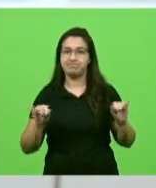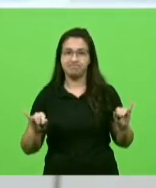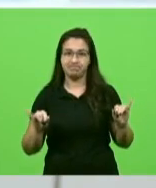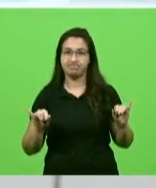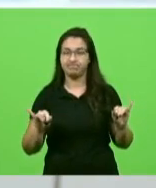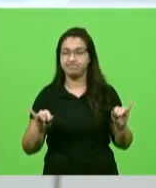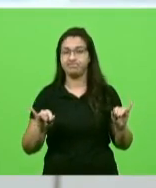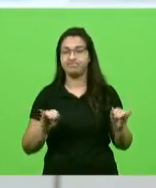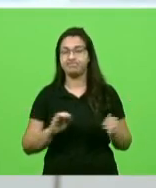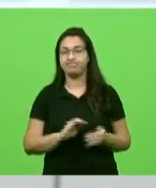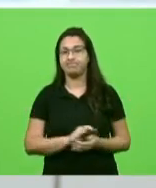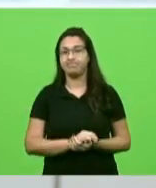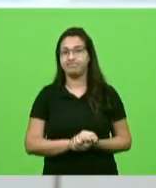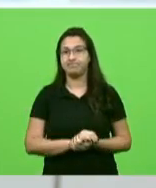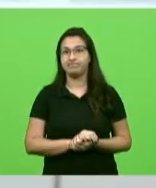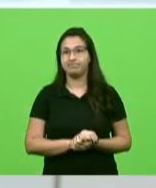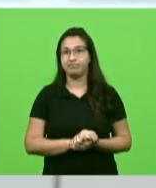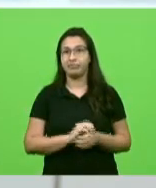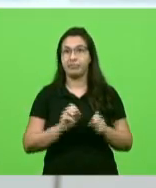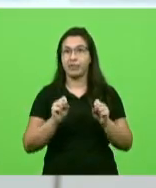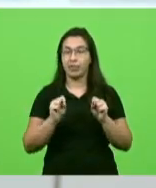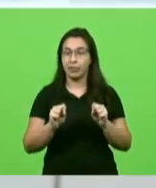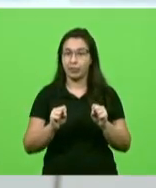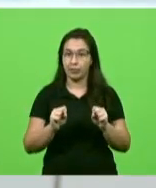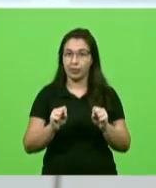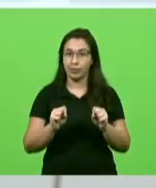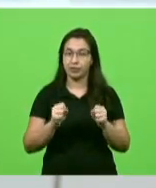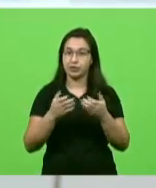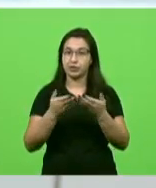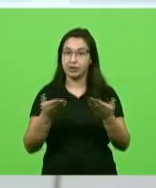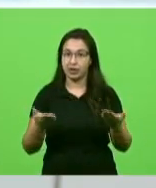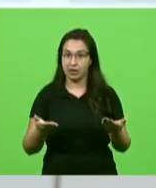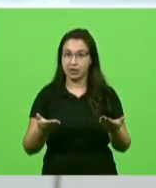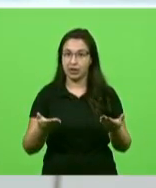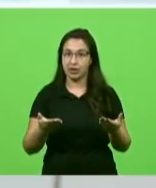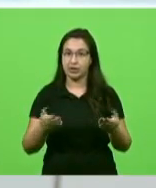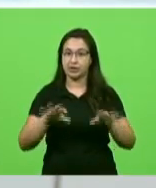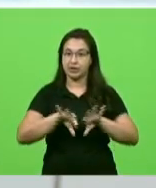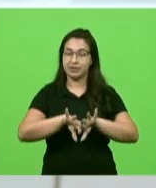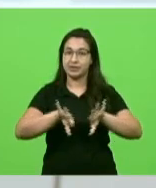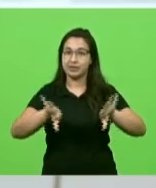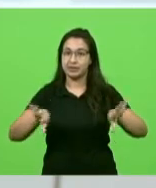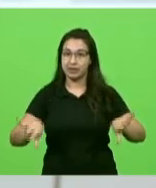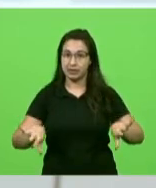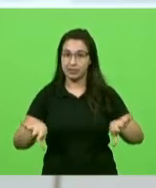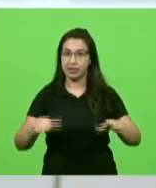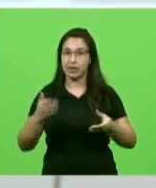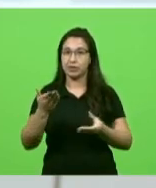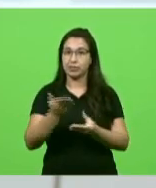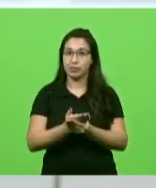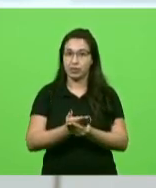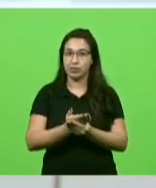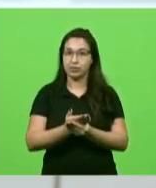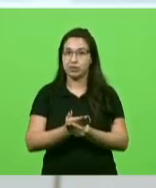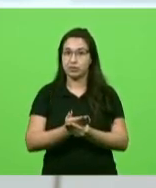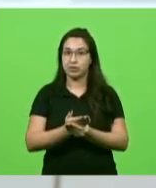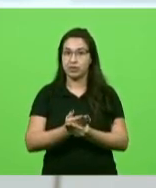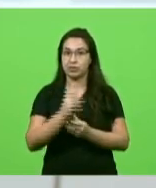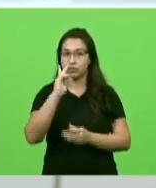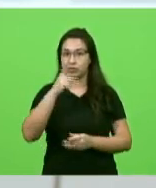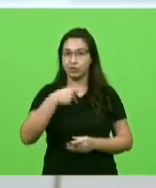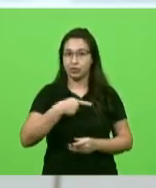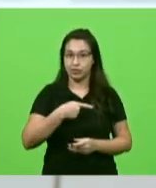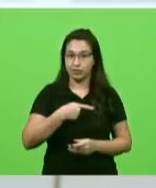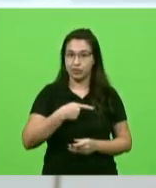em ordem então ser processados separadamente em processos autónomos o resultado